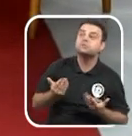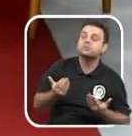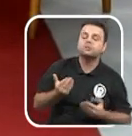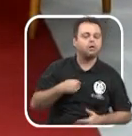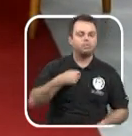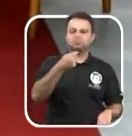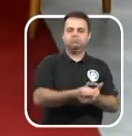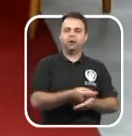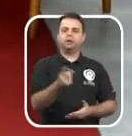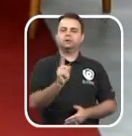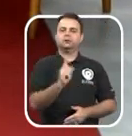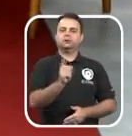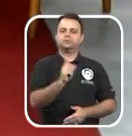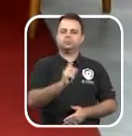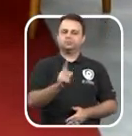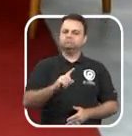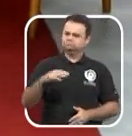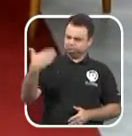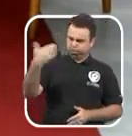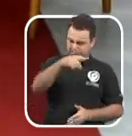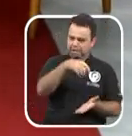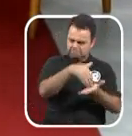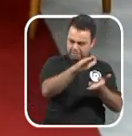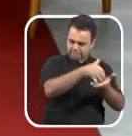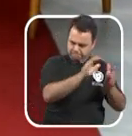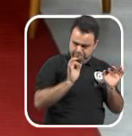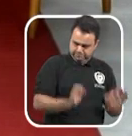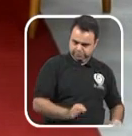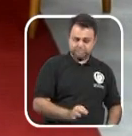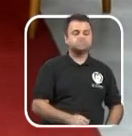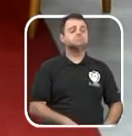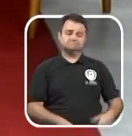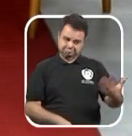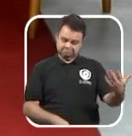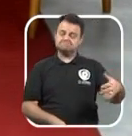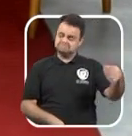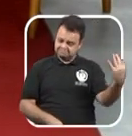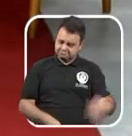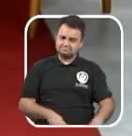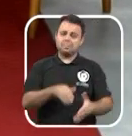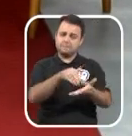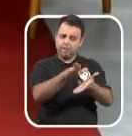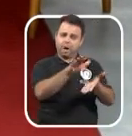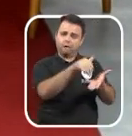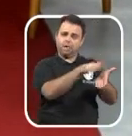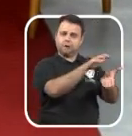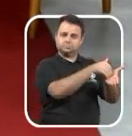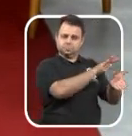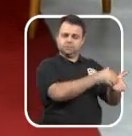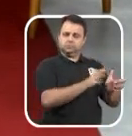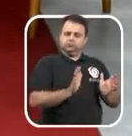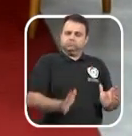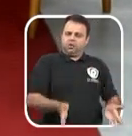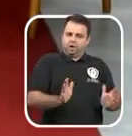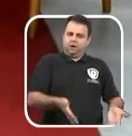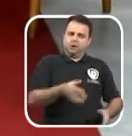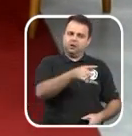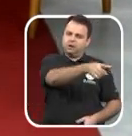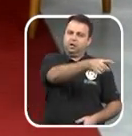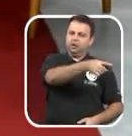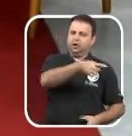foram dispensados, inclusive. Foram dispensados. Agora é o seguinte, Vivian, isso aí foi para mim, eles